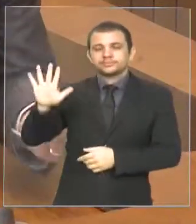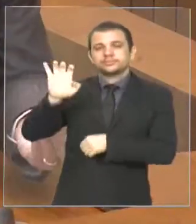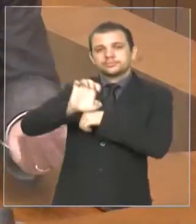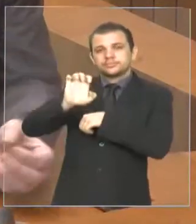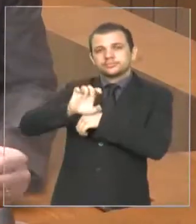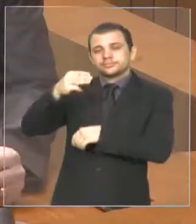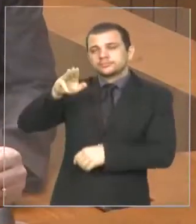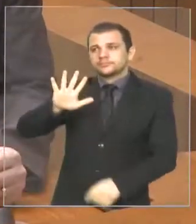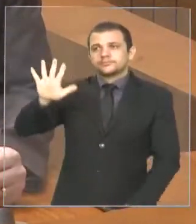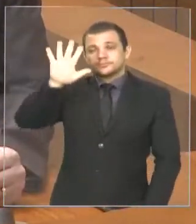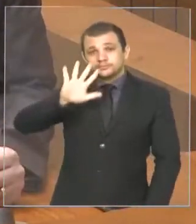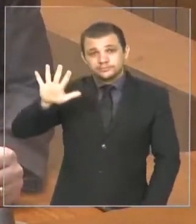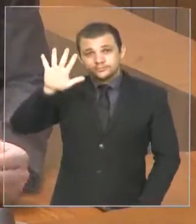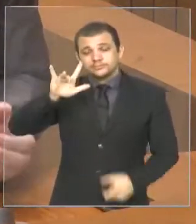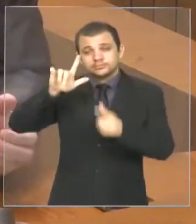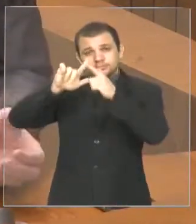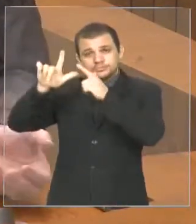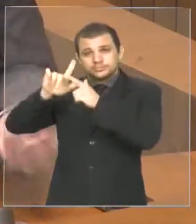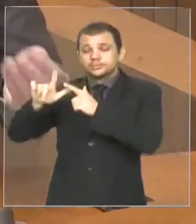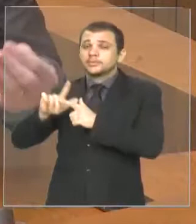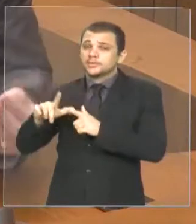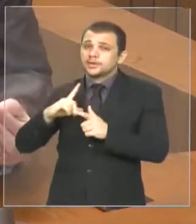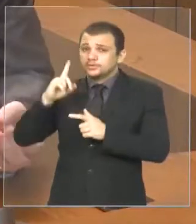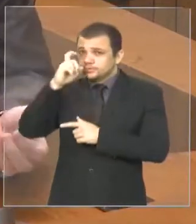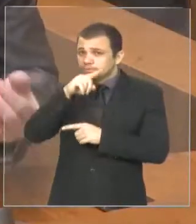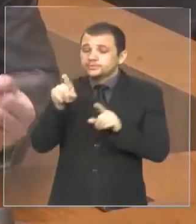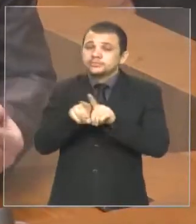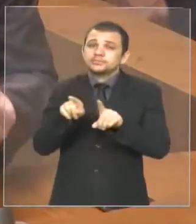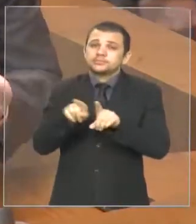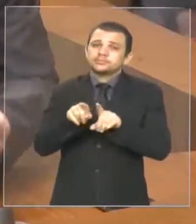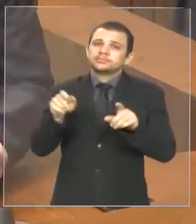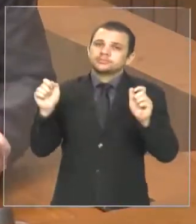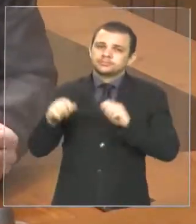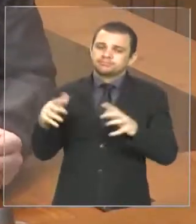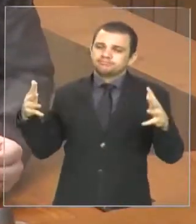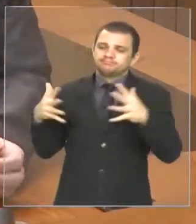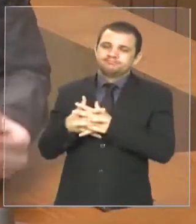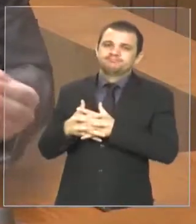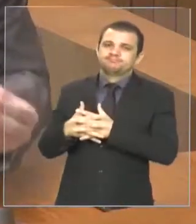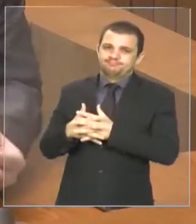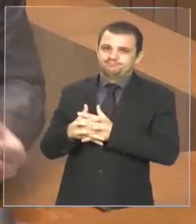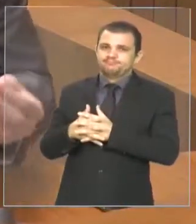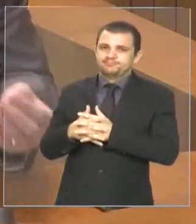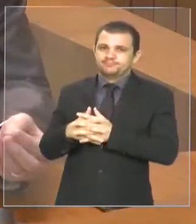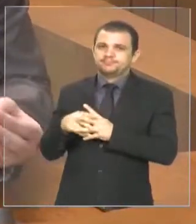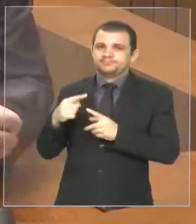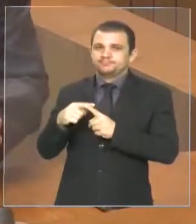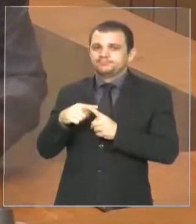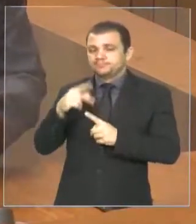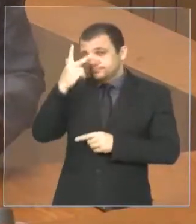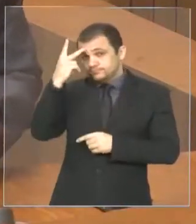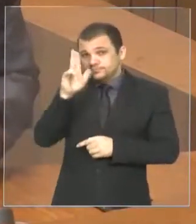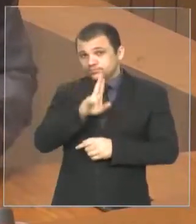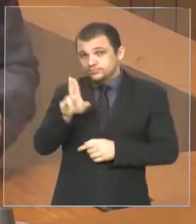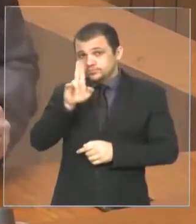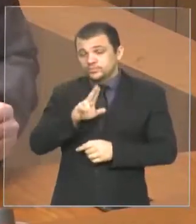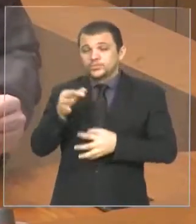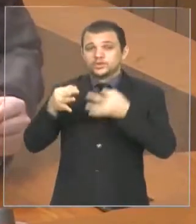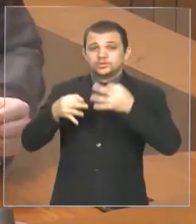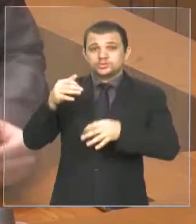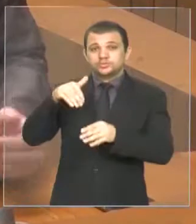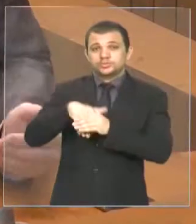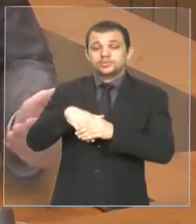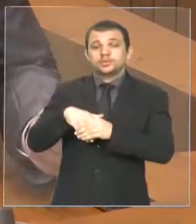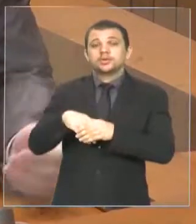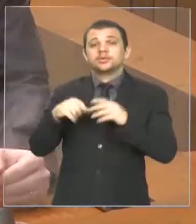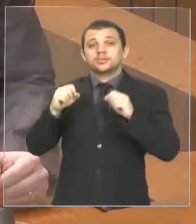essas particularidades do Maranhão e o desconforto que isso provocaria no usuário da Justiça Eleitoral, que para